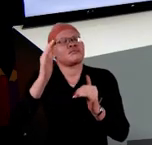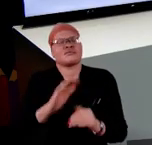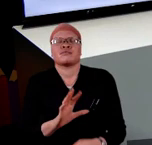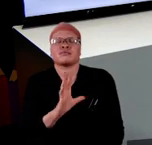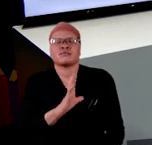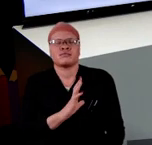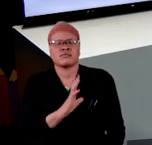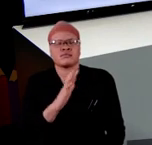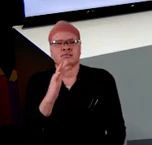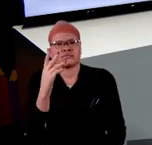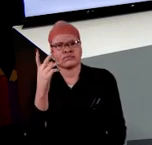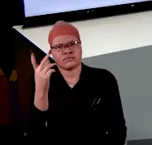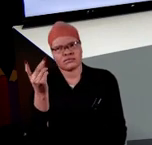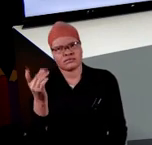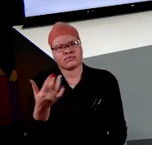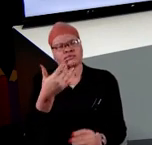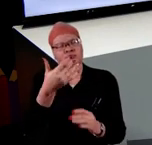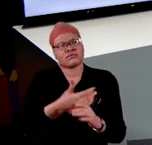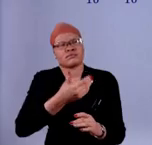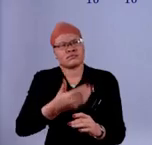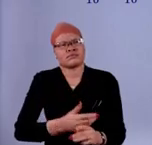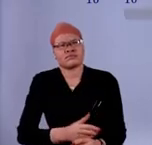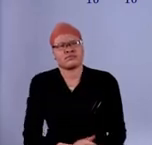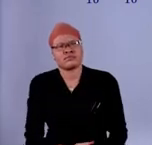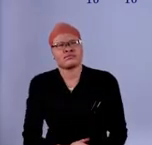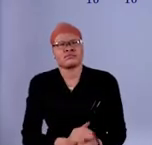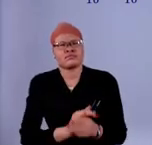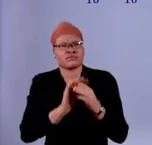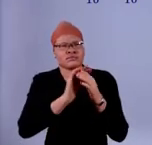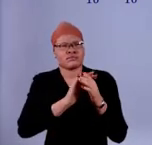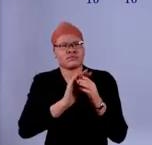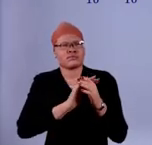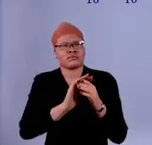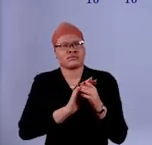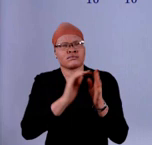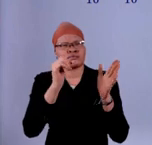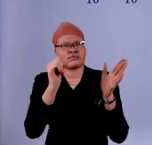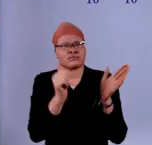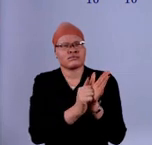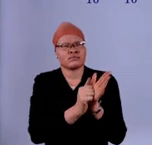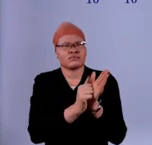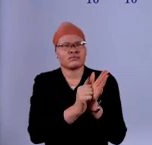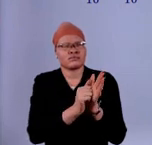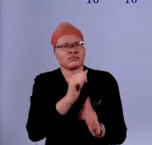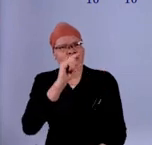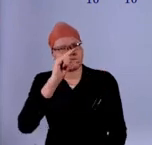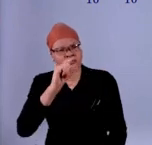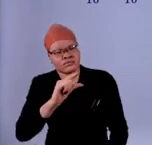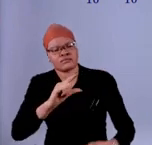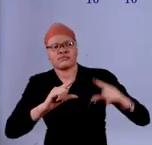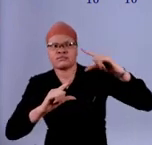e vamos para ainda uma outra atividade usando os símbolos o